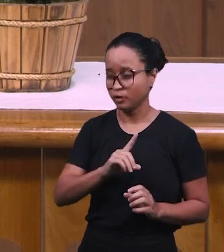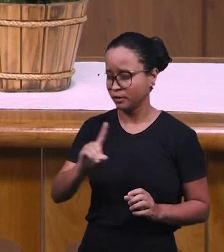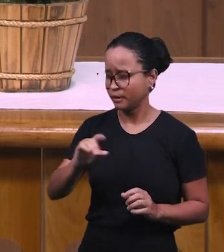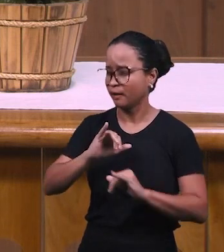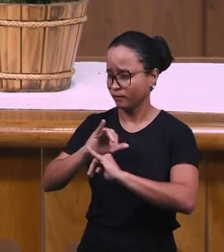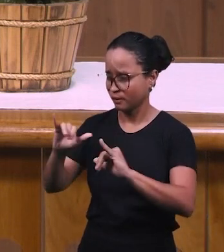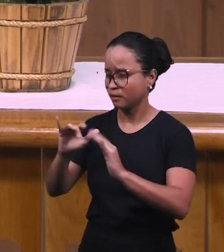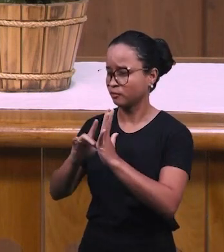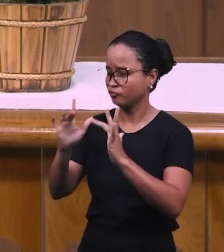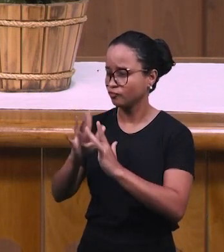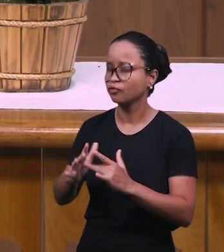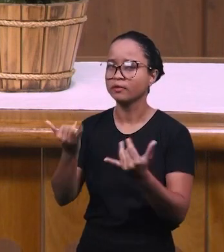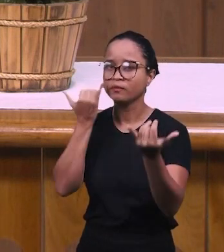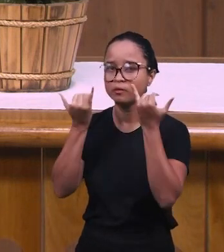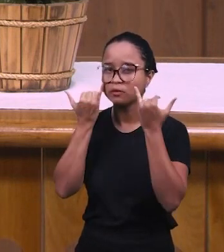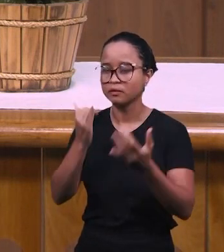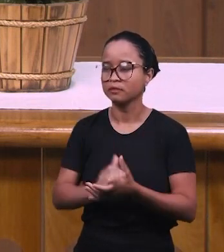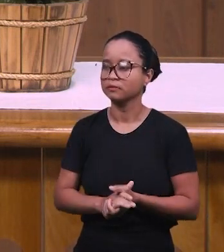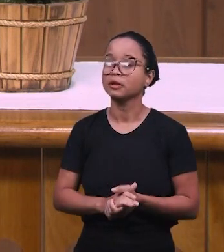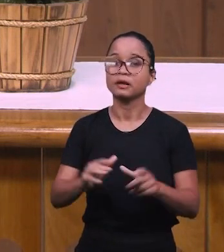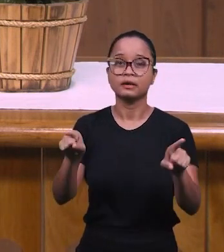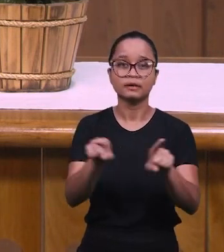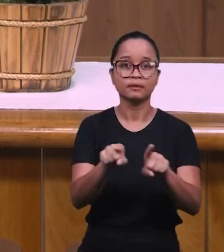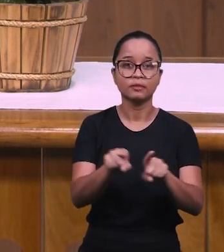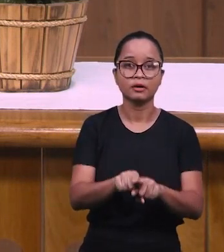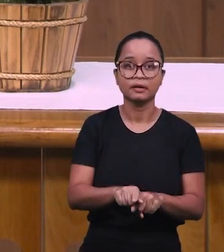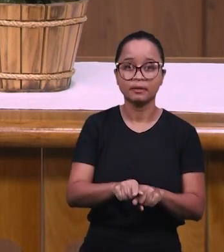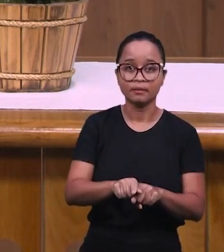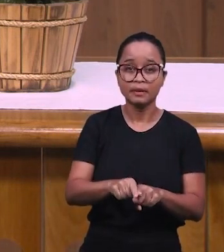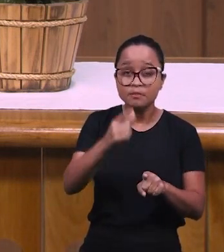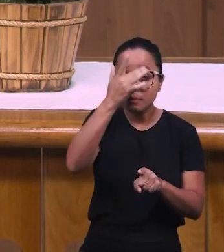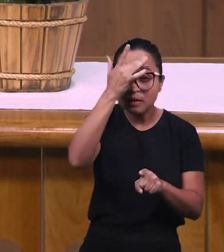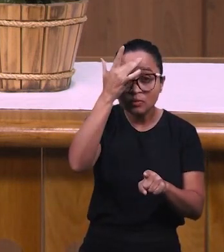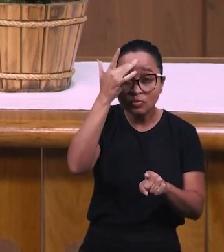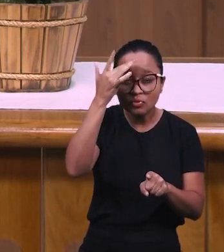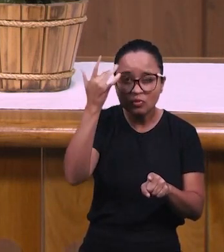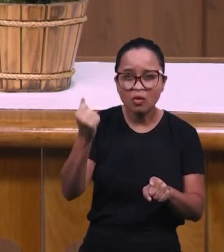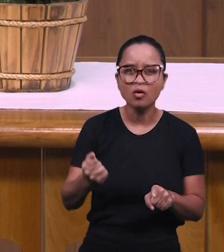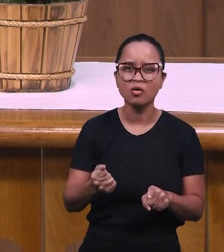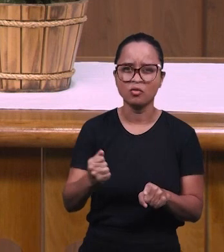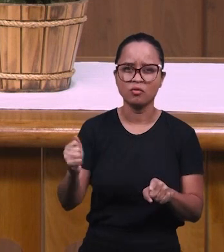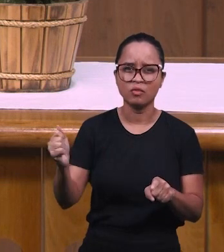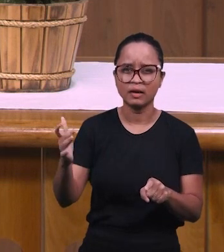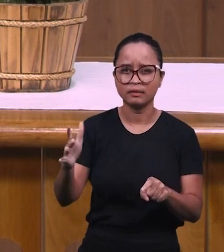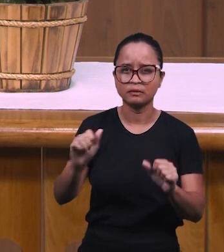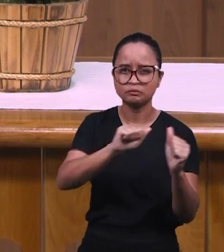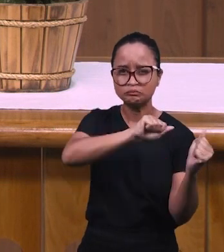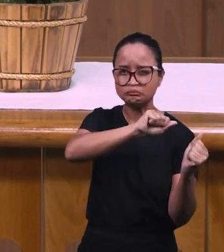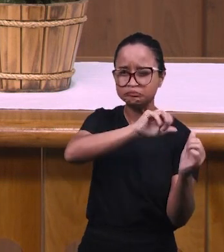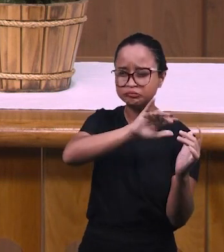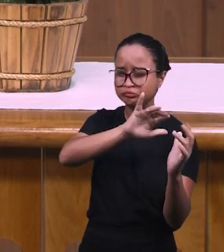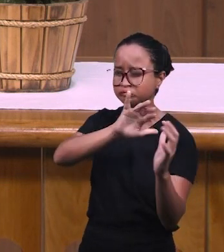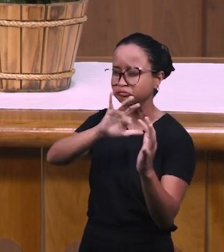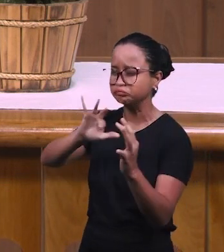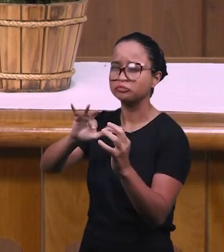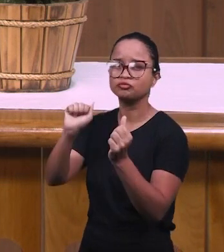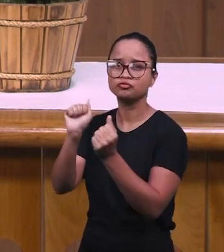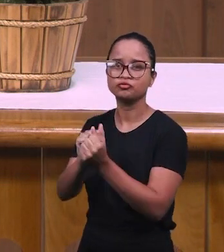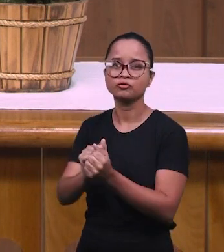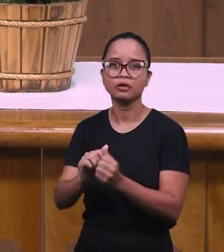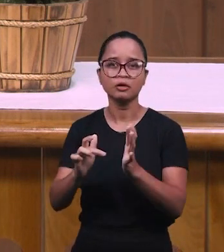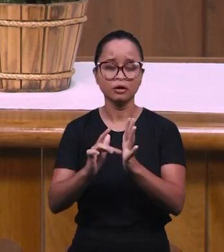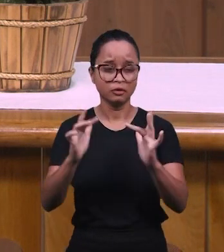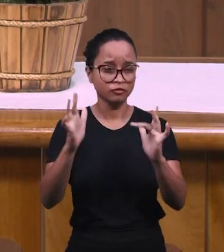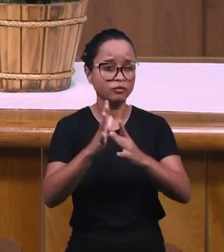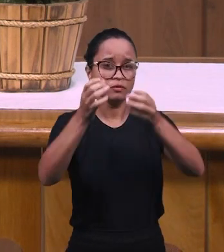trazendo as notícias, e uma grande multidão também se achegou. E o Senhor Jesus começou a